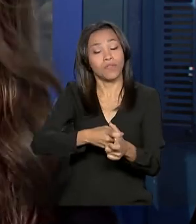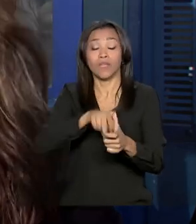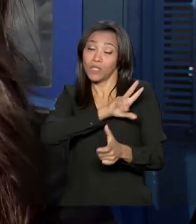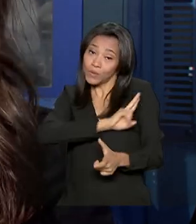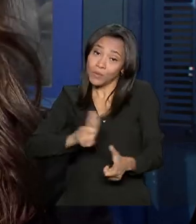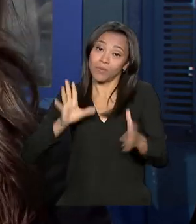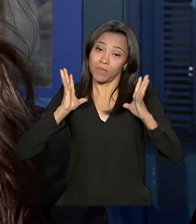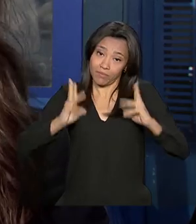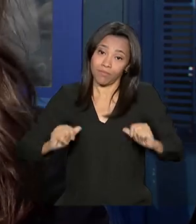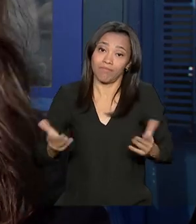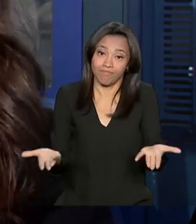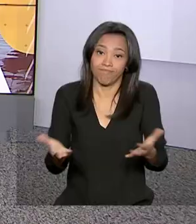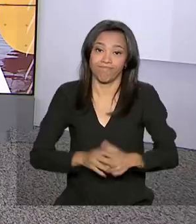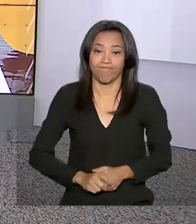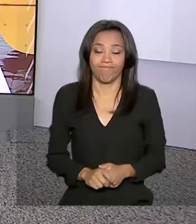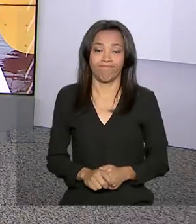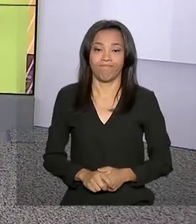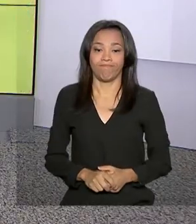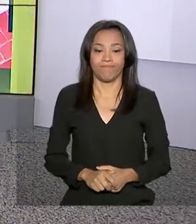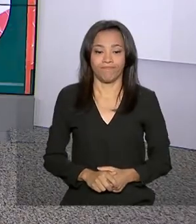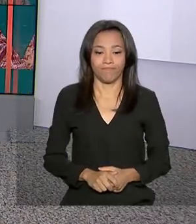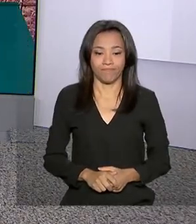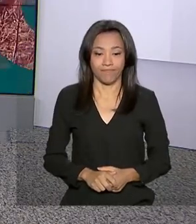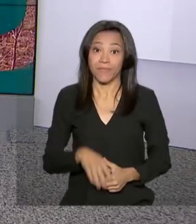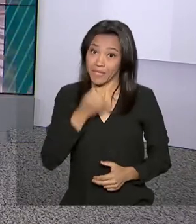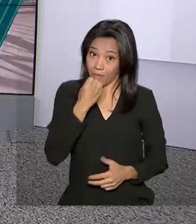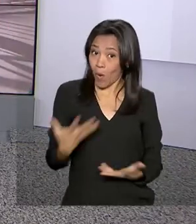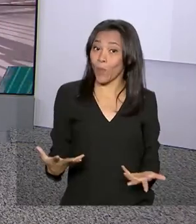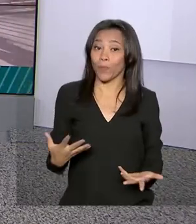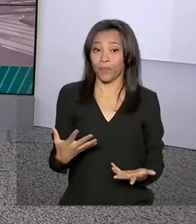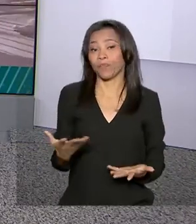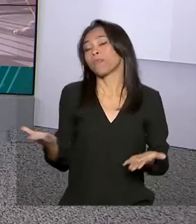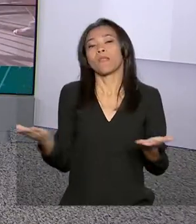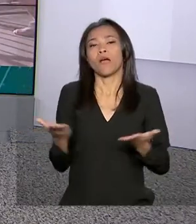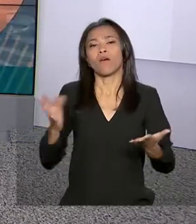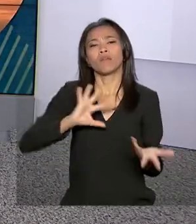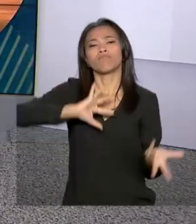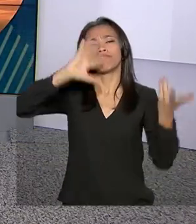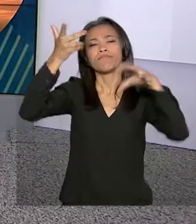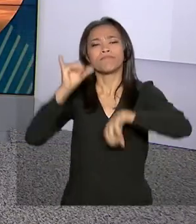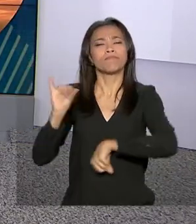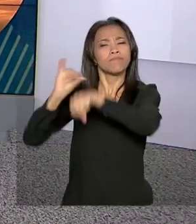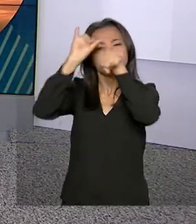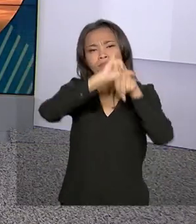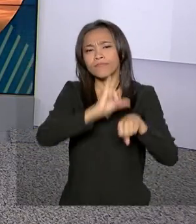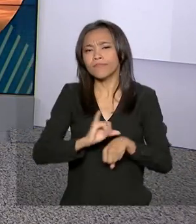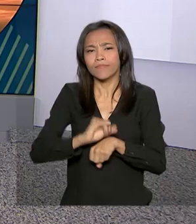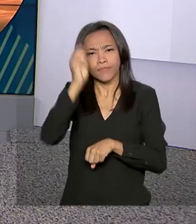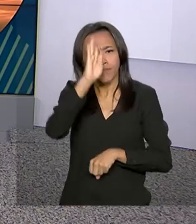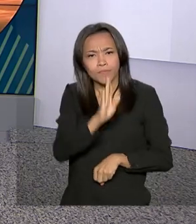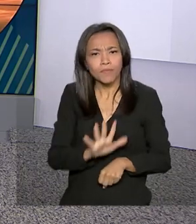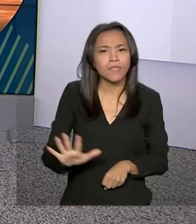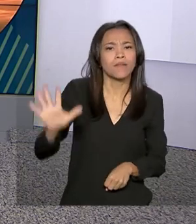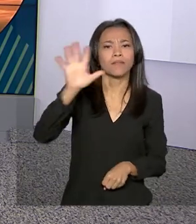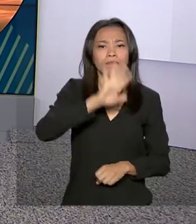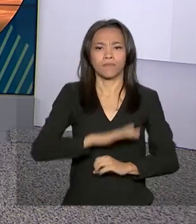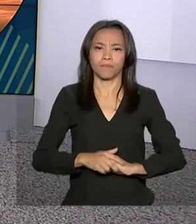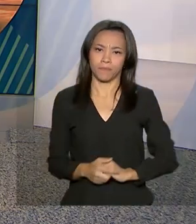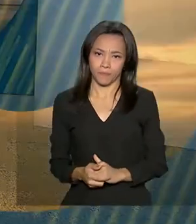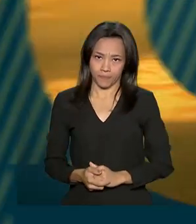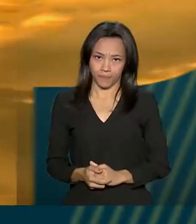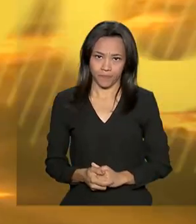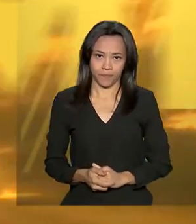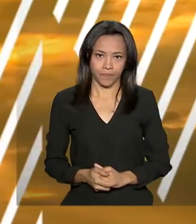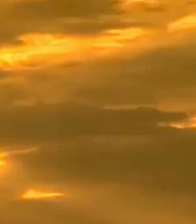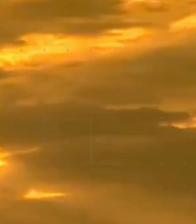regular isso é bom né bora de saber como fica o tempo em algumas capitais